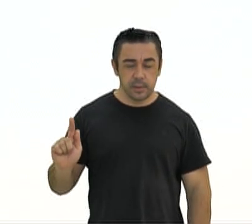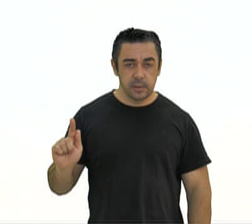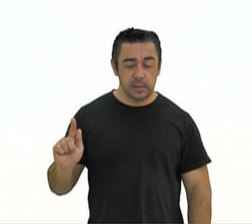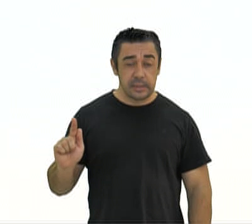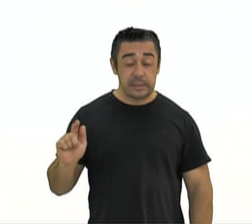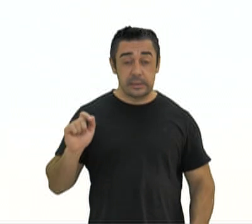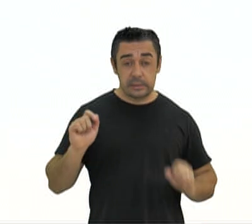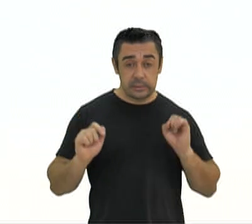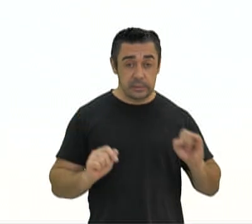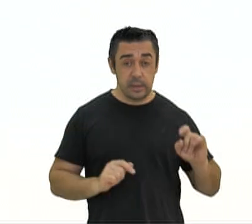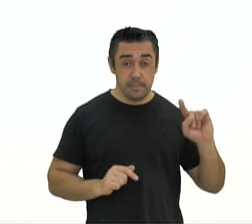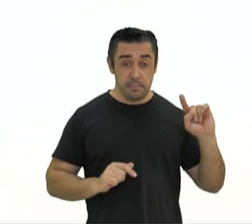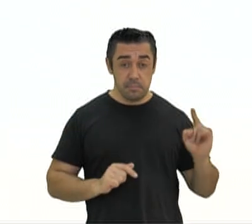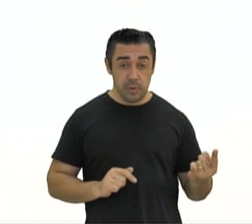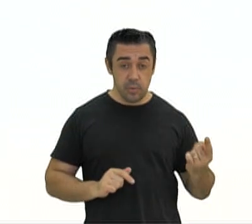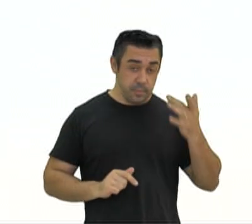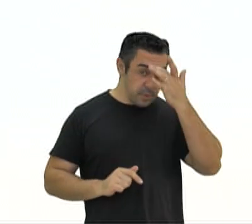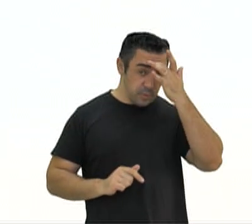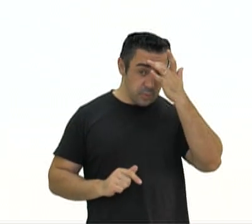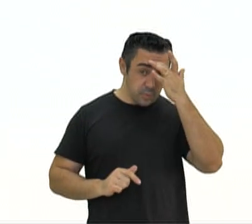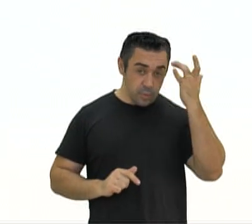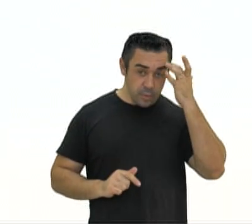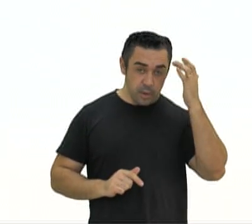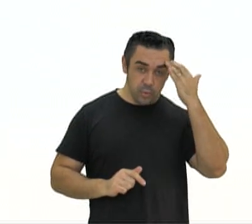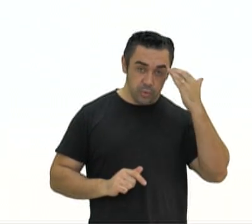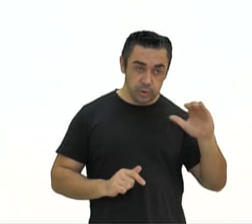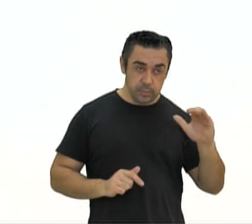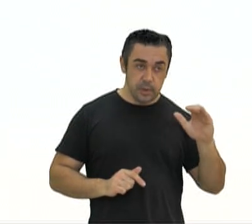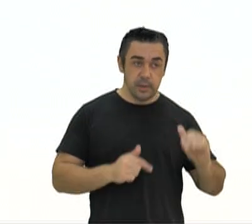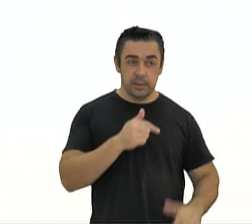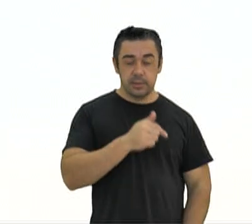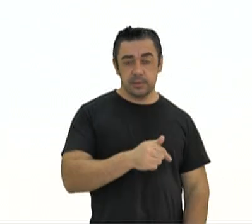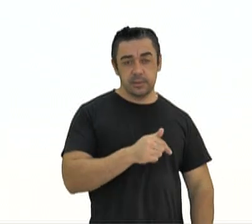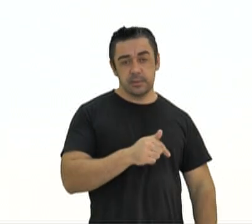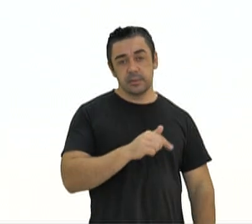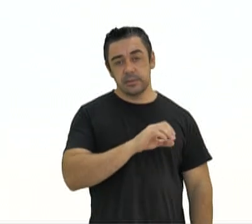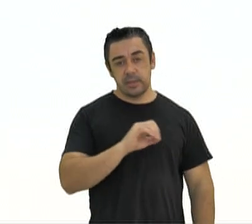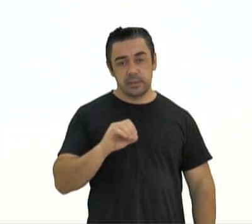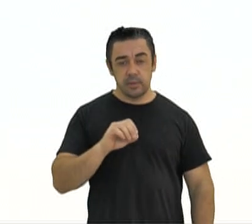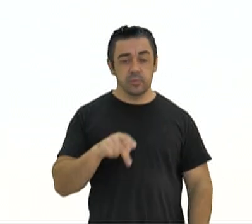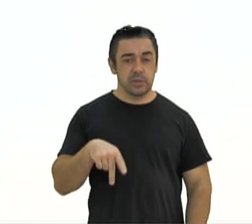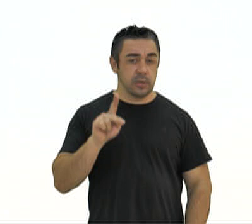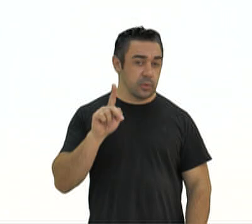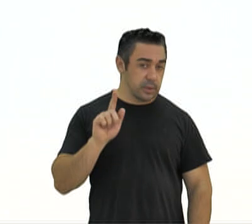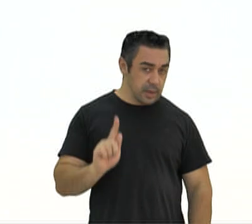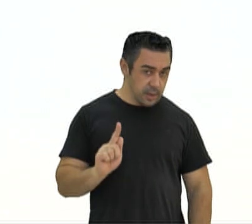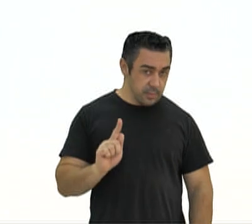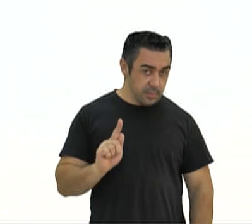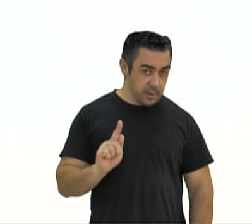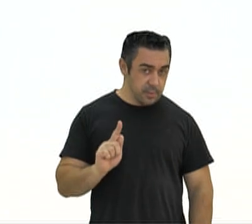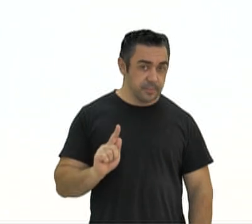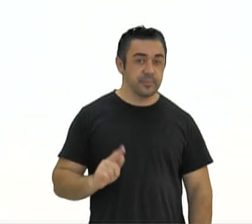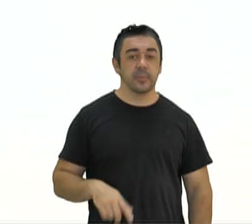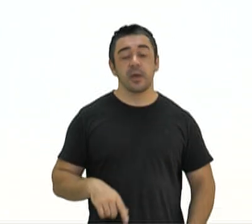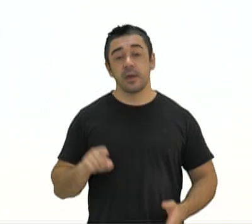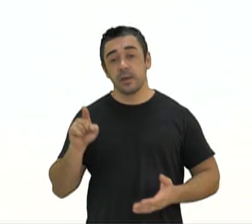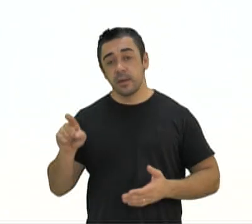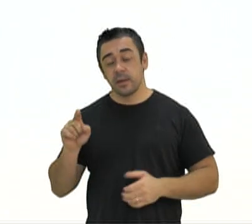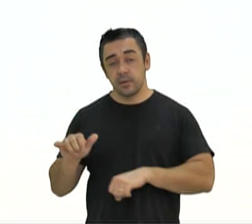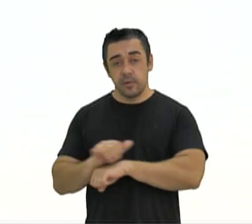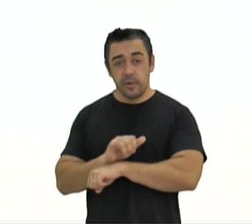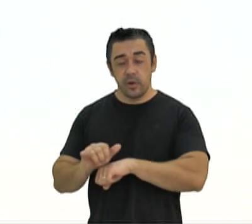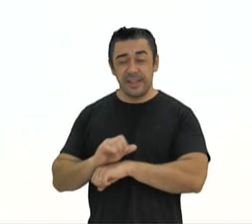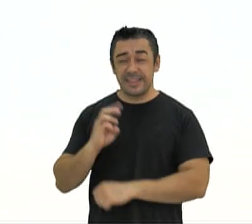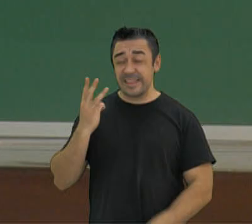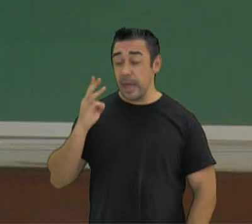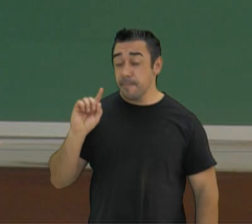se aumentar isso para 1.000 pessoas, em Curitiba nós temos 700 quilos de lixo produzido por 1.000 pessoas e